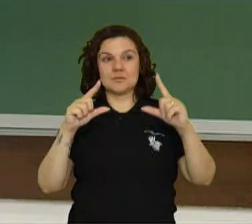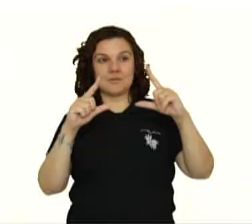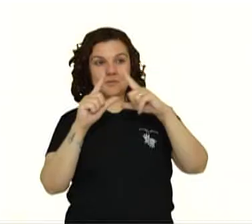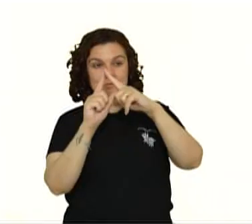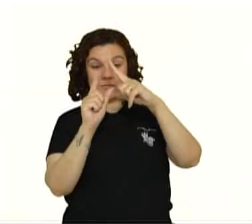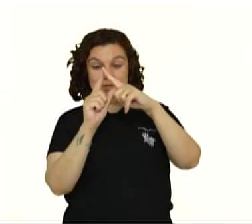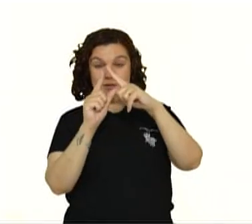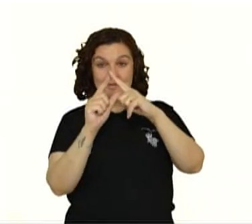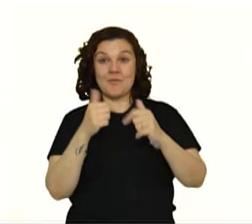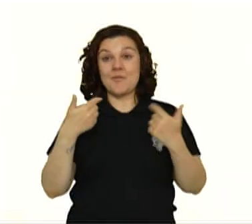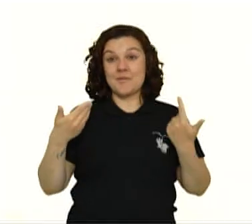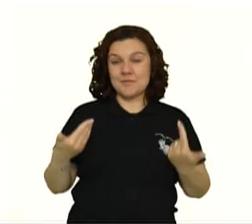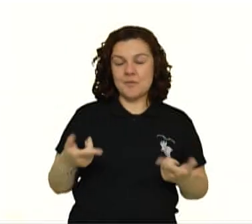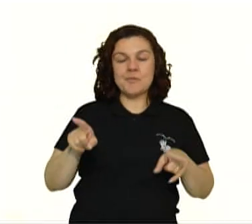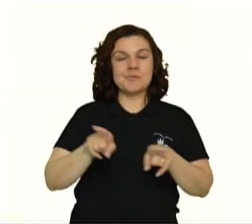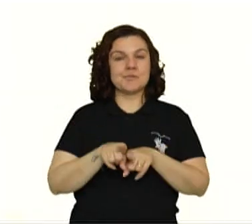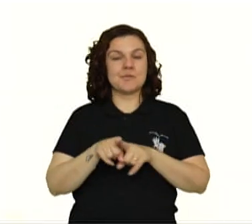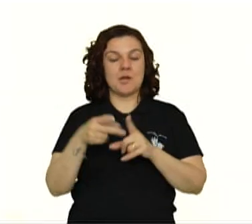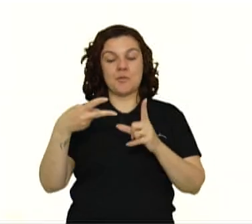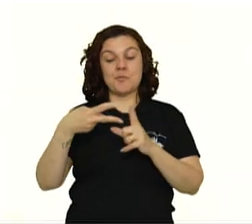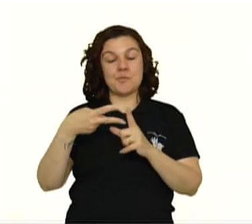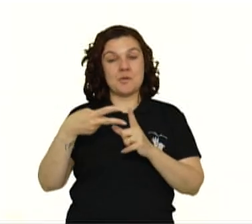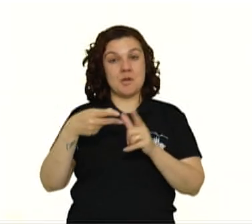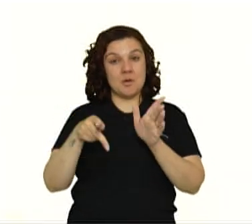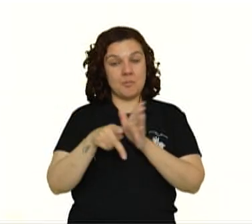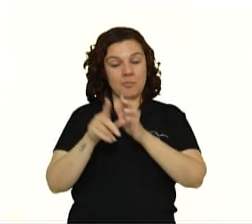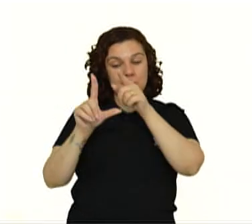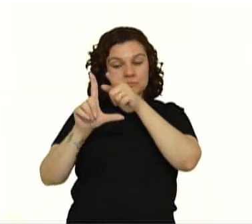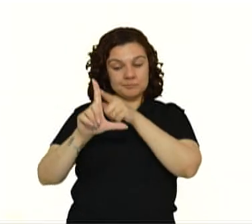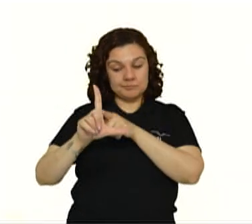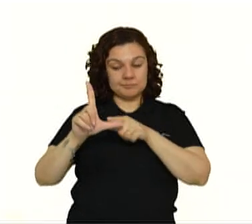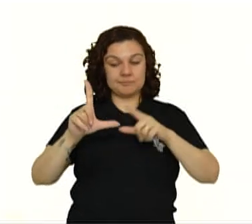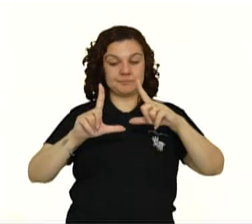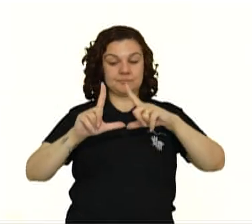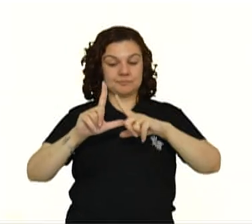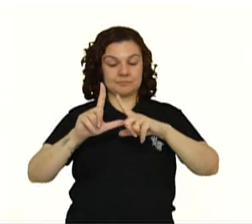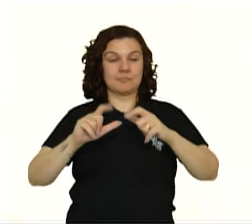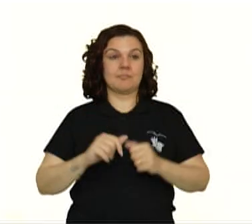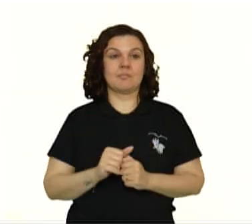triângulo. Então, nós temos um triângulo retângulo A,